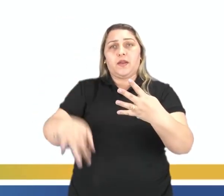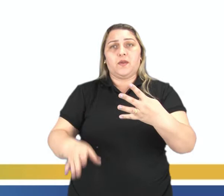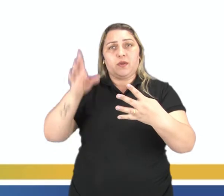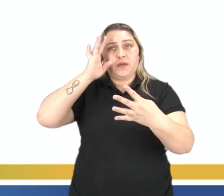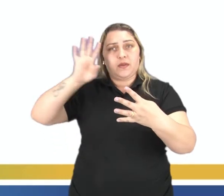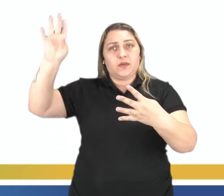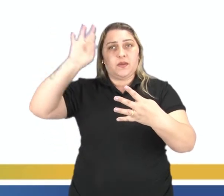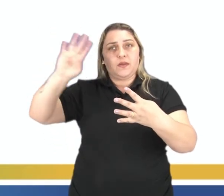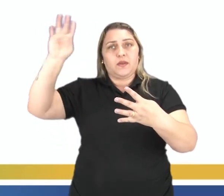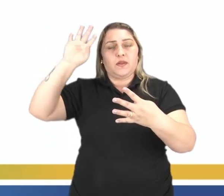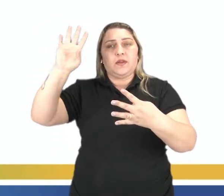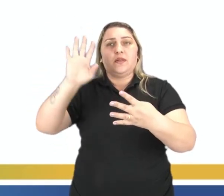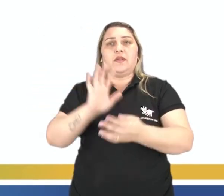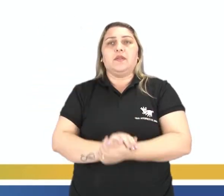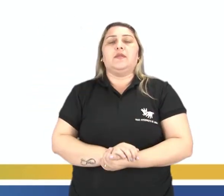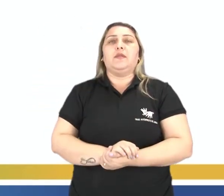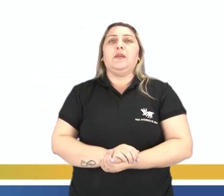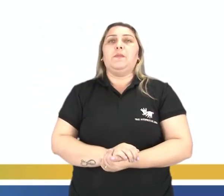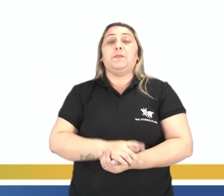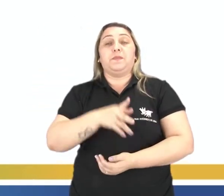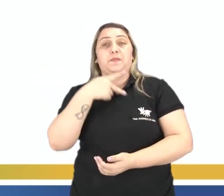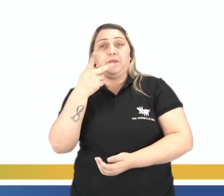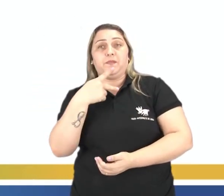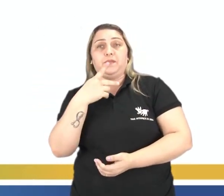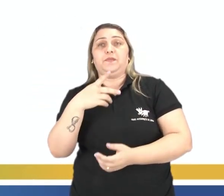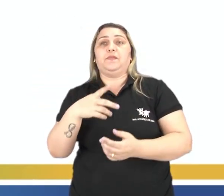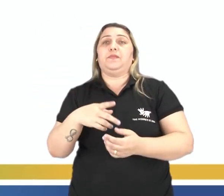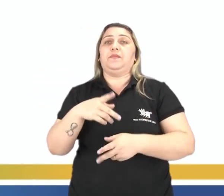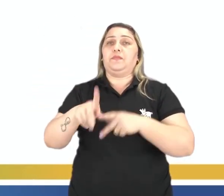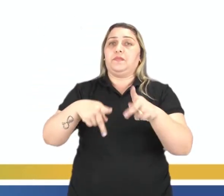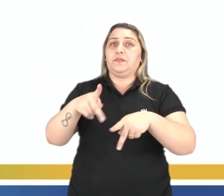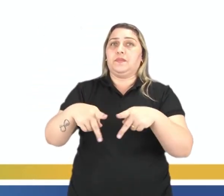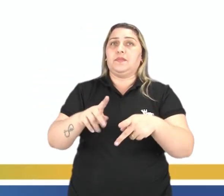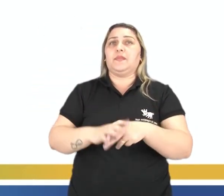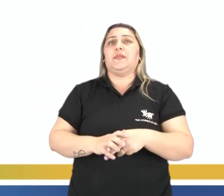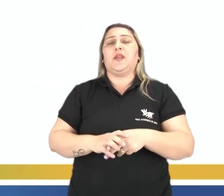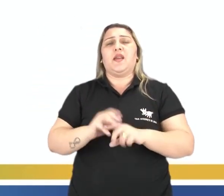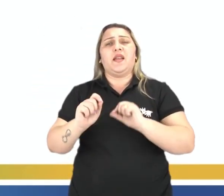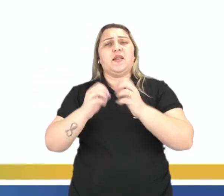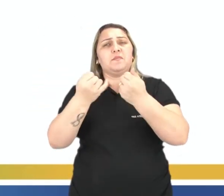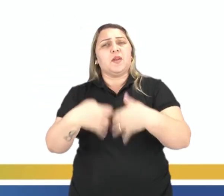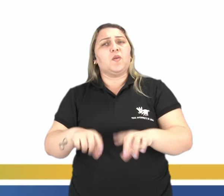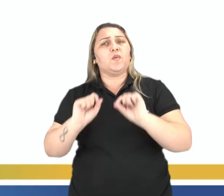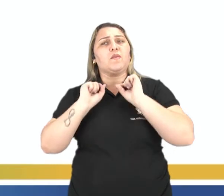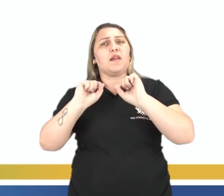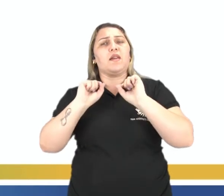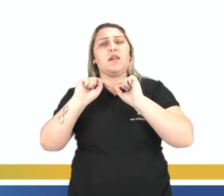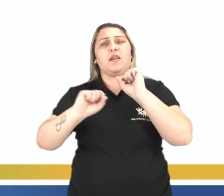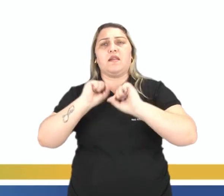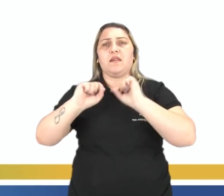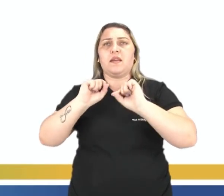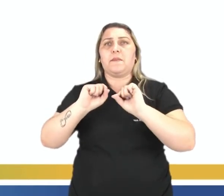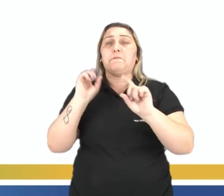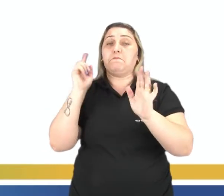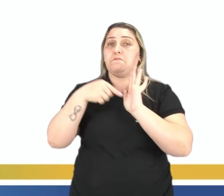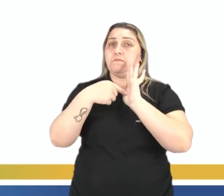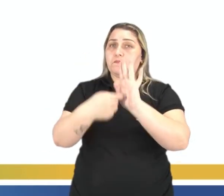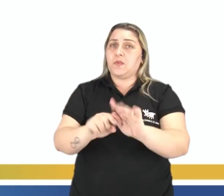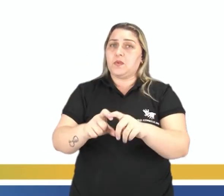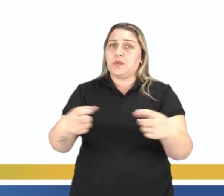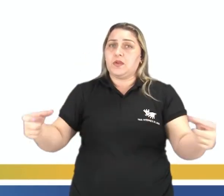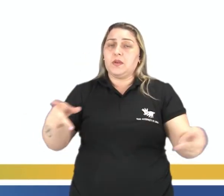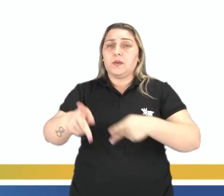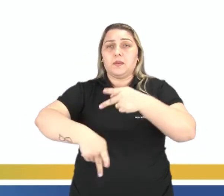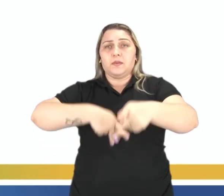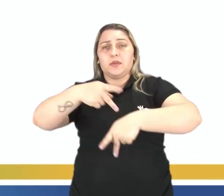teoria da teoria que fala sobre demografia. E essa teoria ela diz o seguinte, essa teoria aponta que o crescimento